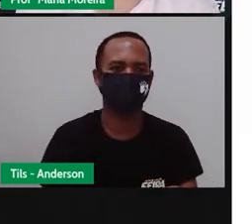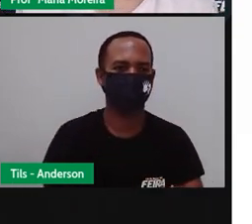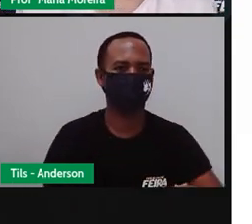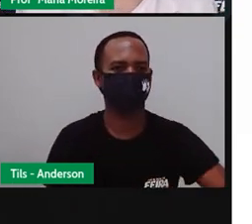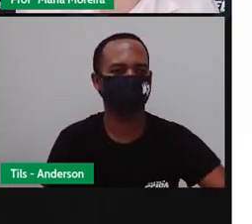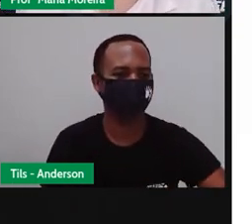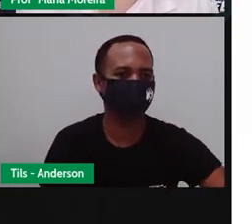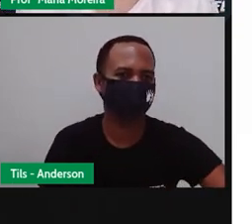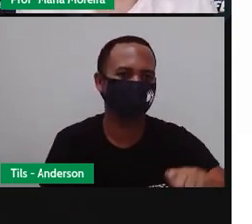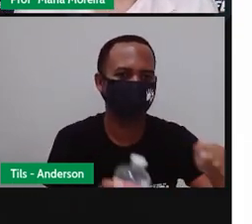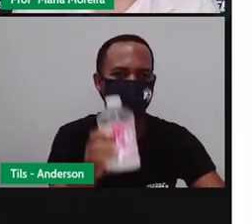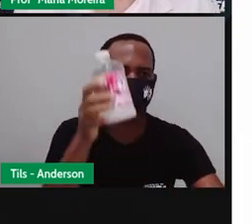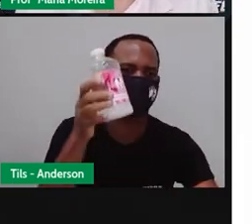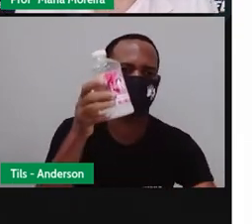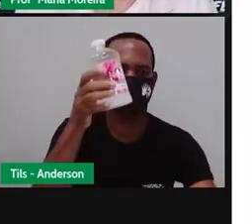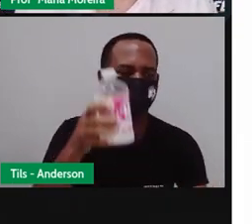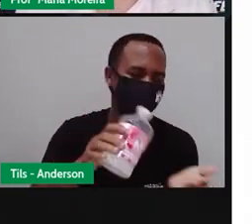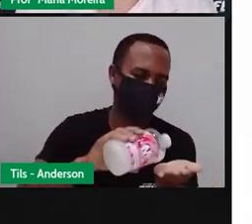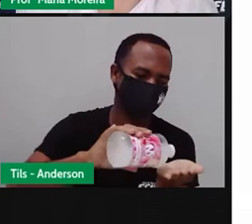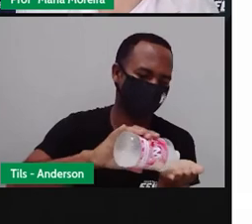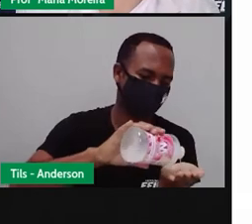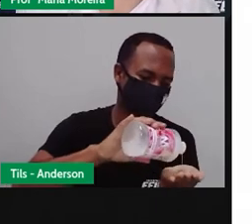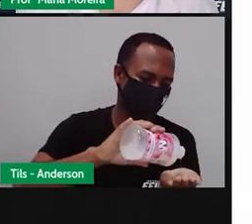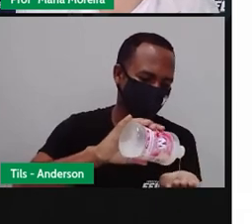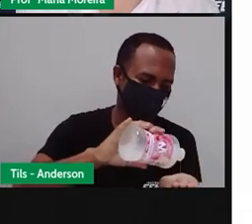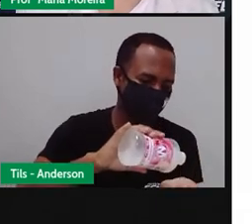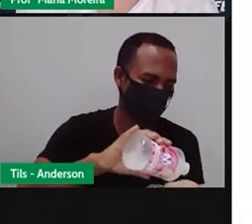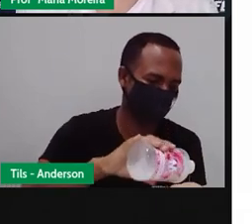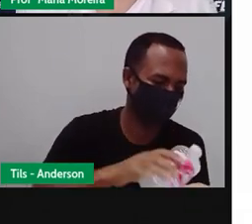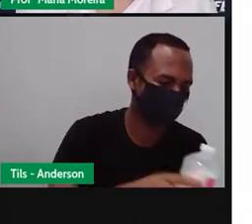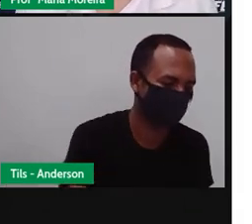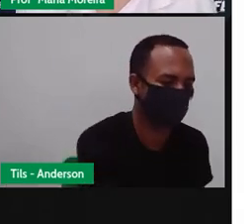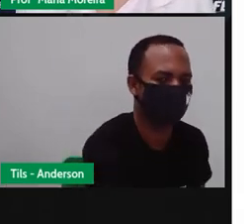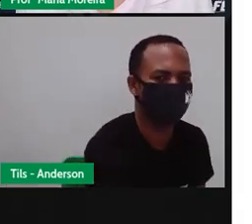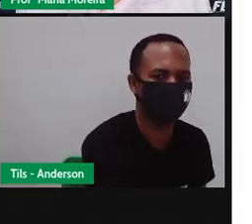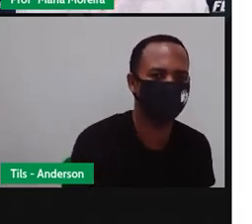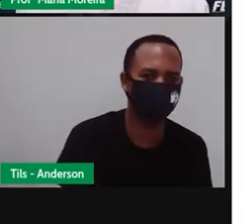usem máscara. Se protejam, fiquem bem guardadinhos para que em breve a gente possa